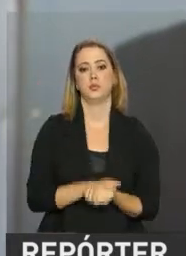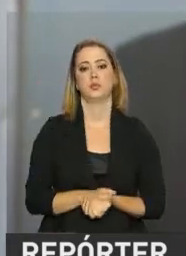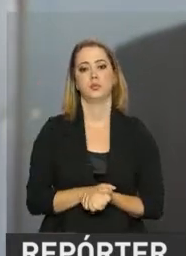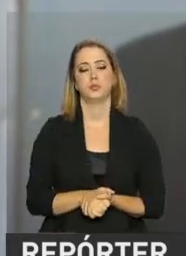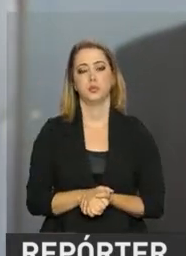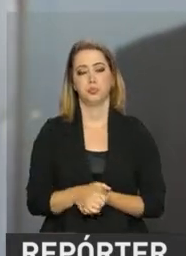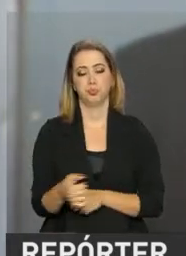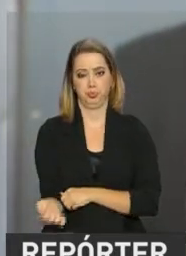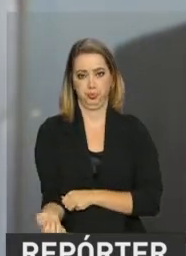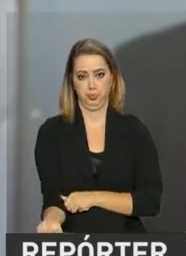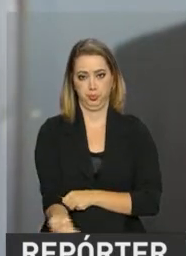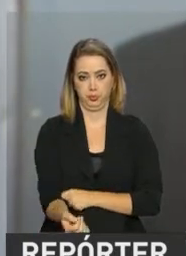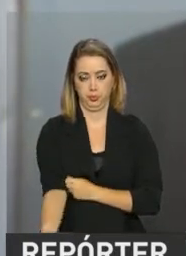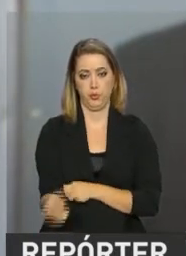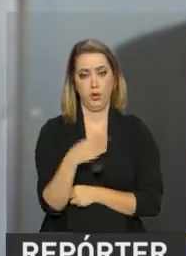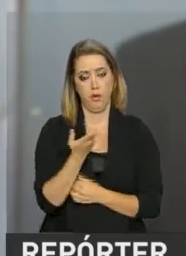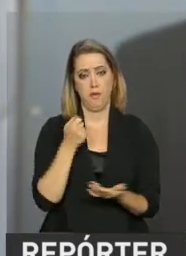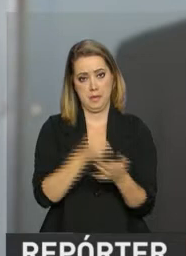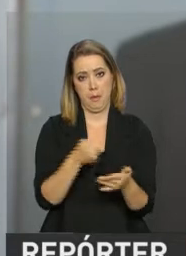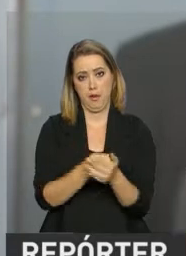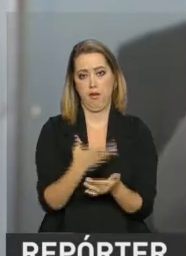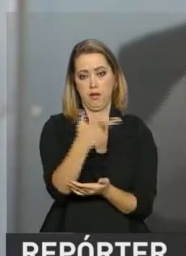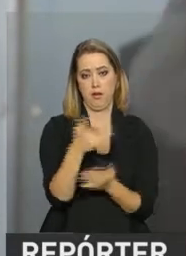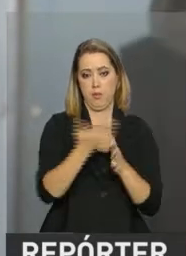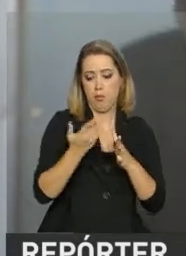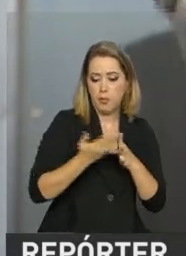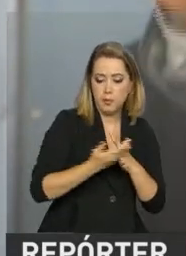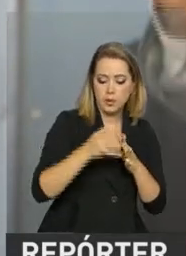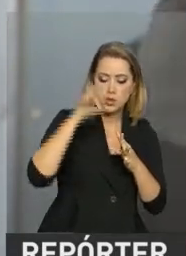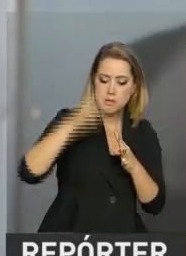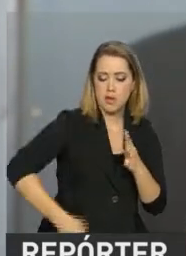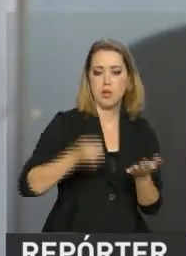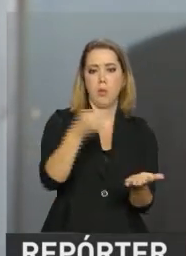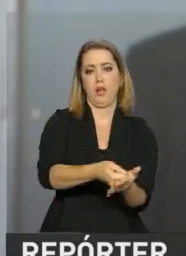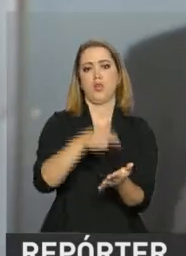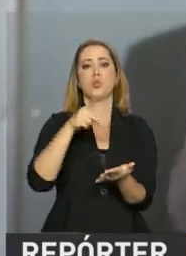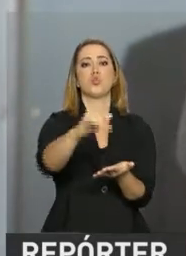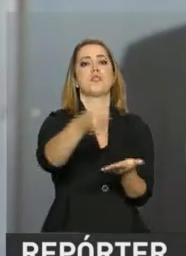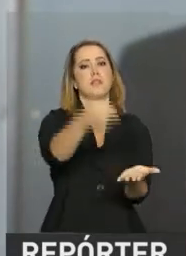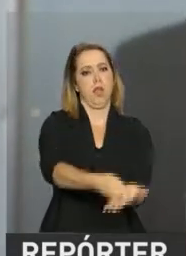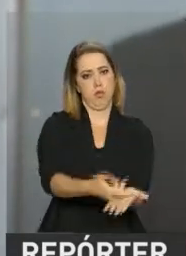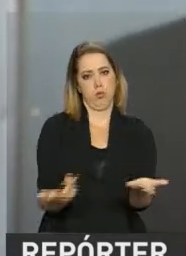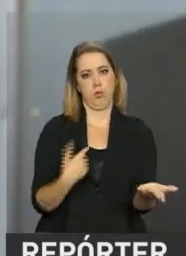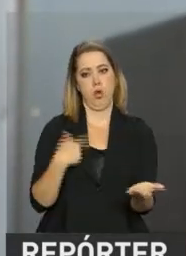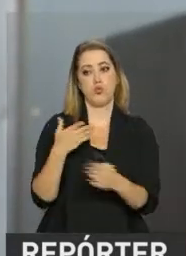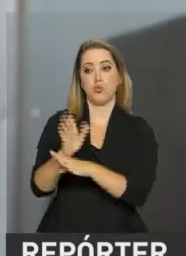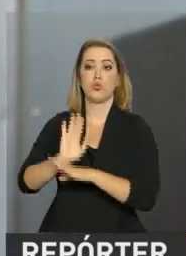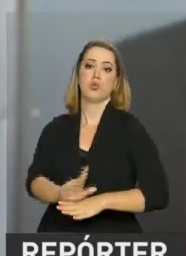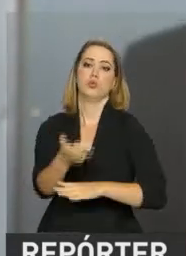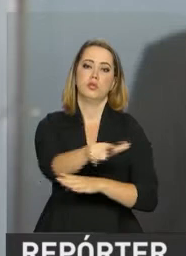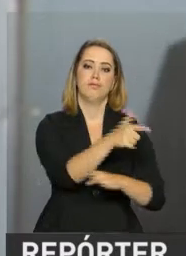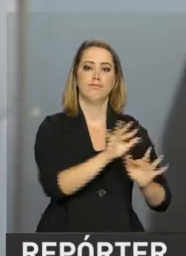de pagar essa prestação em dia que vai ajudar outras famílias a terem acesso à moradia